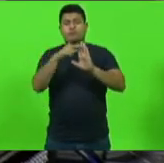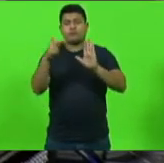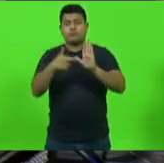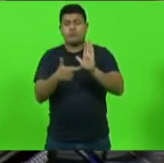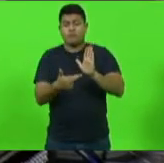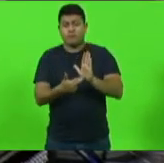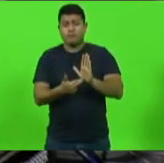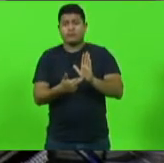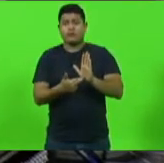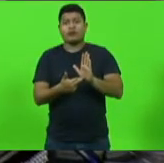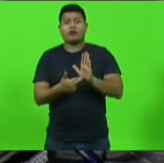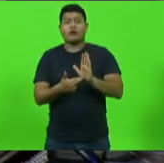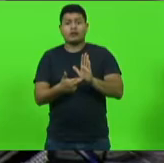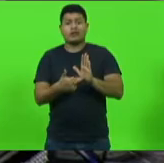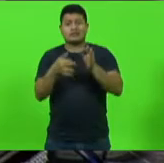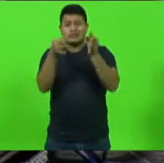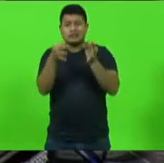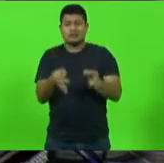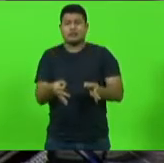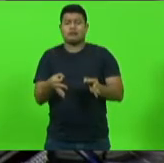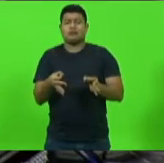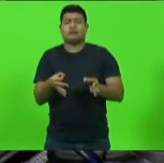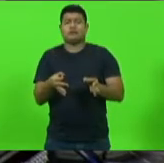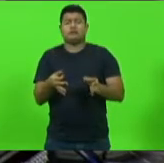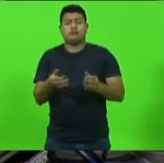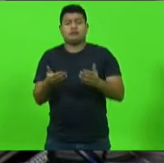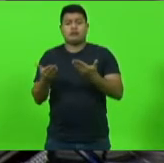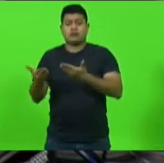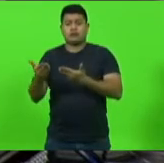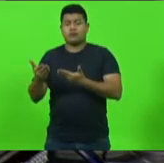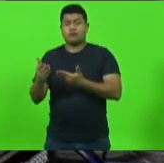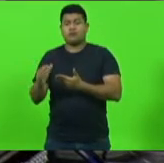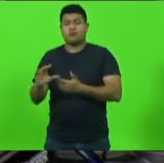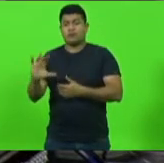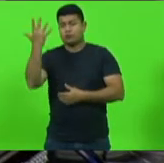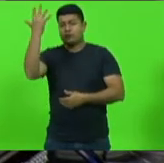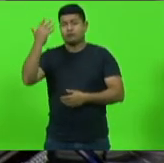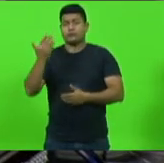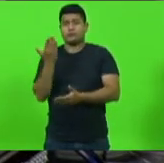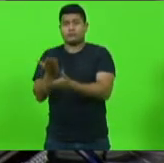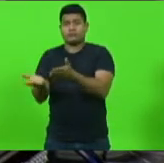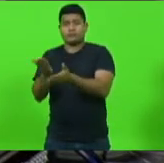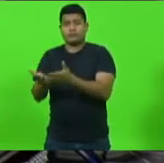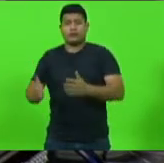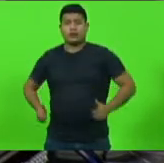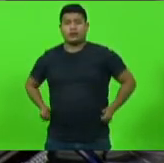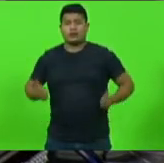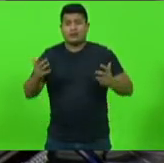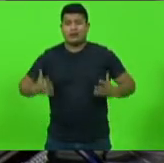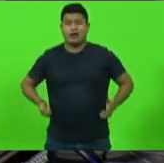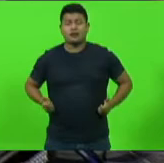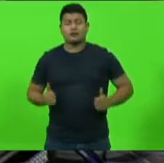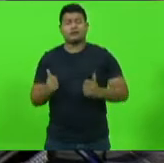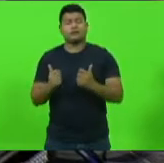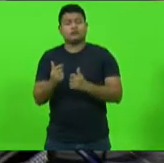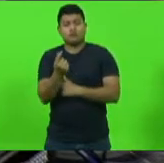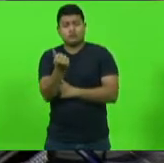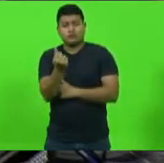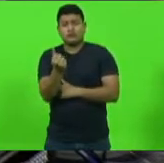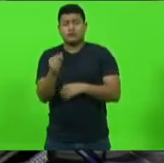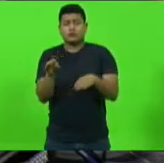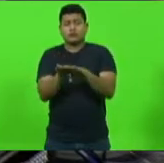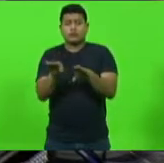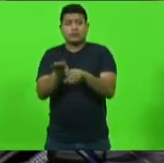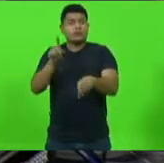situação jurídica que vem causando perdas e gasto de energia e de recurso do Estado de